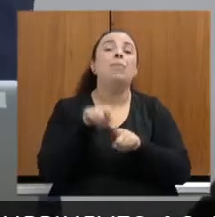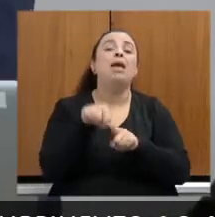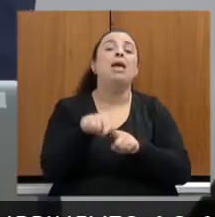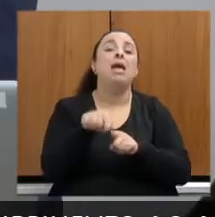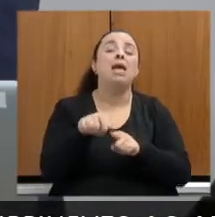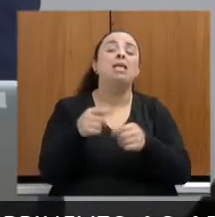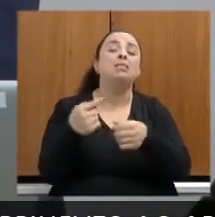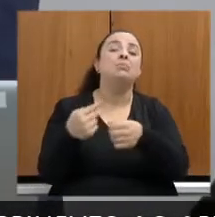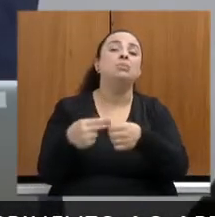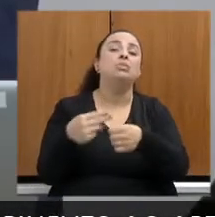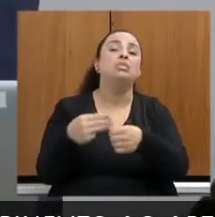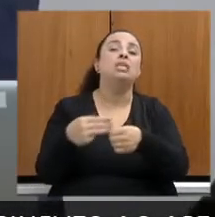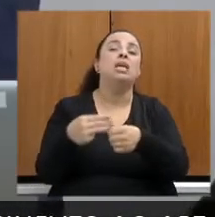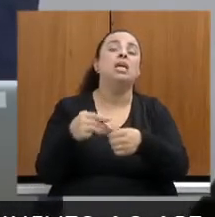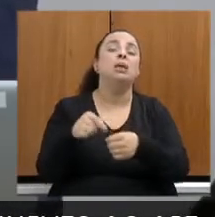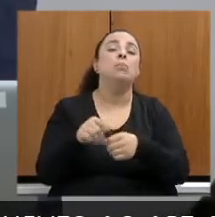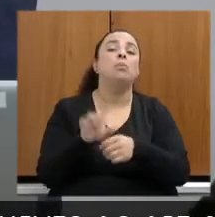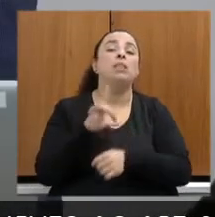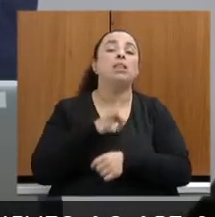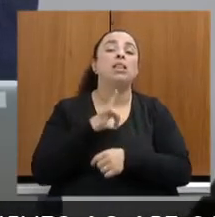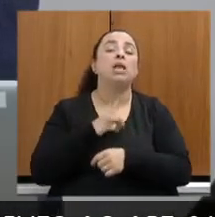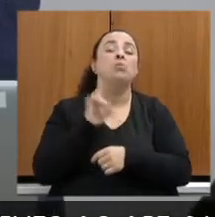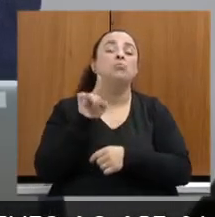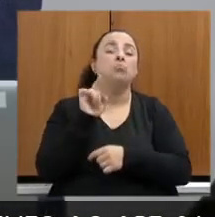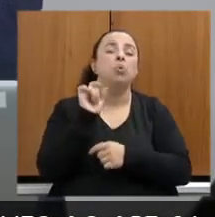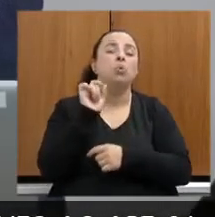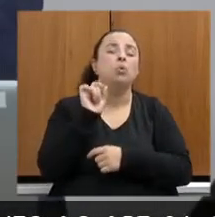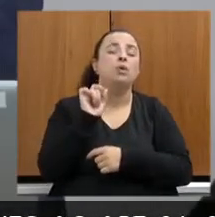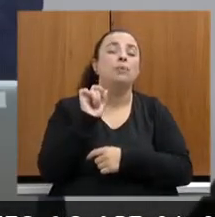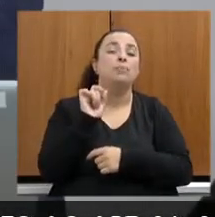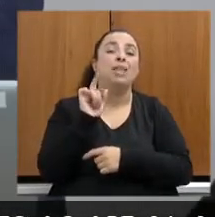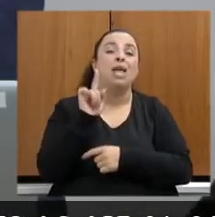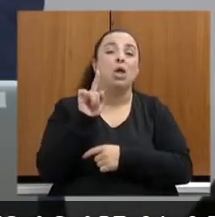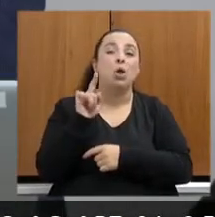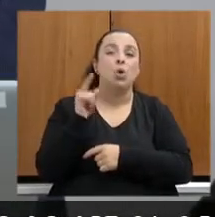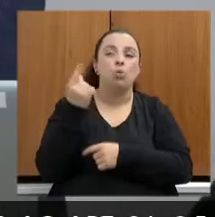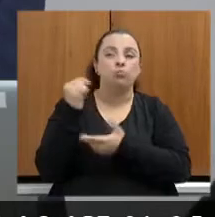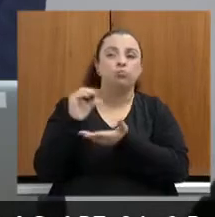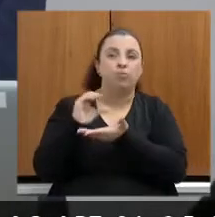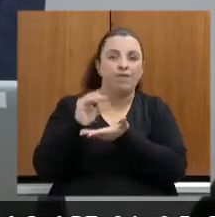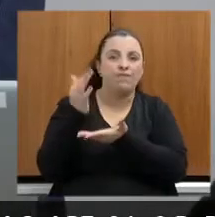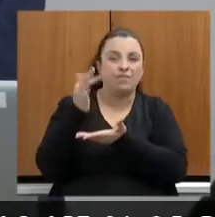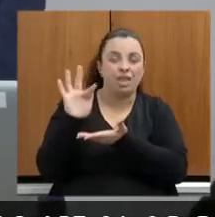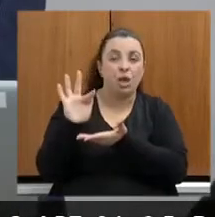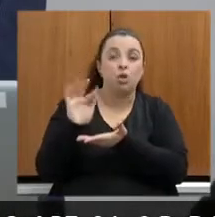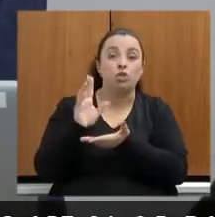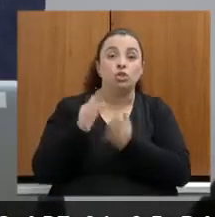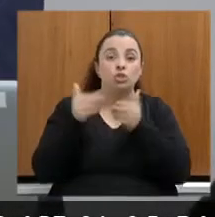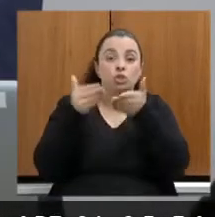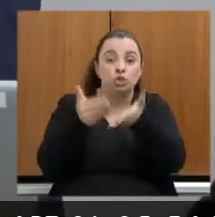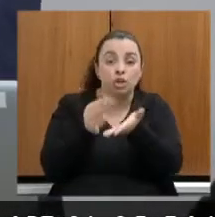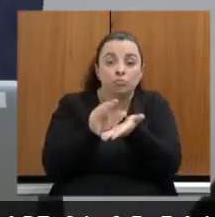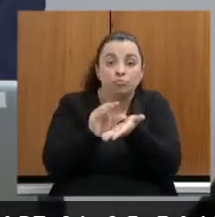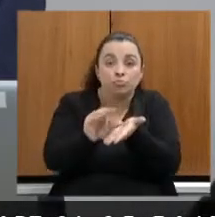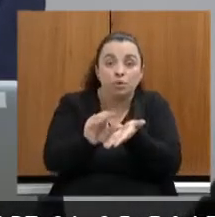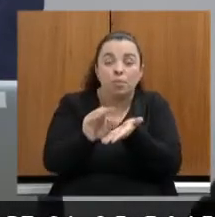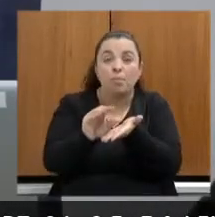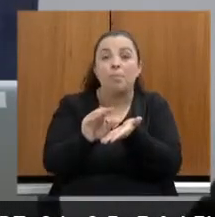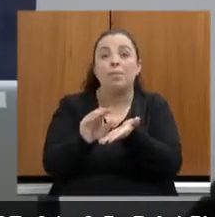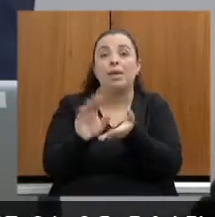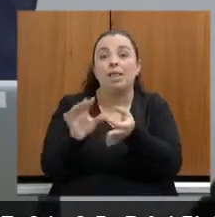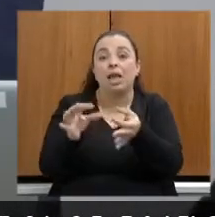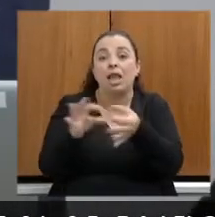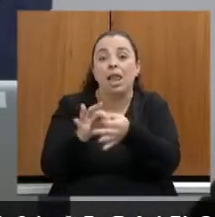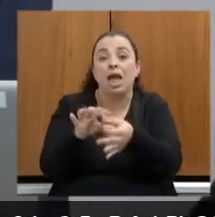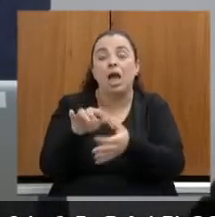porque recursos do governo federal chega para uma entidade ligada à Funai é a saúde indígena